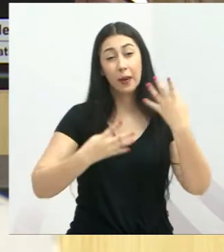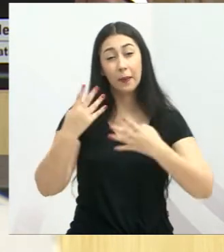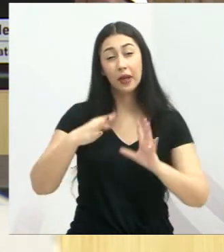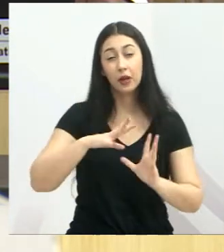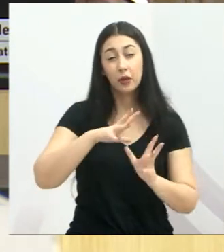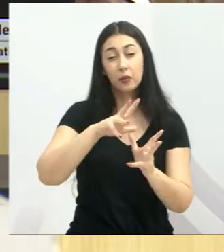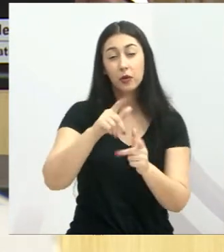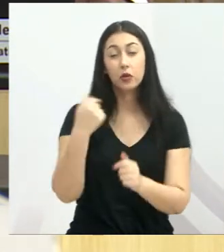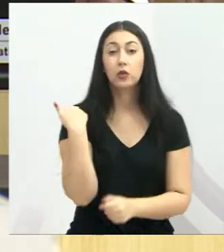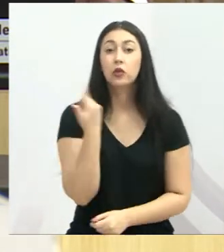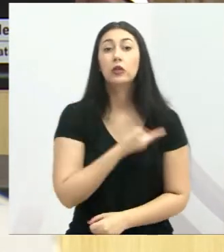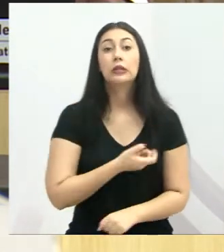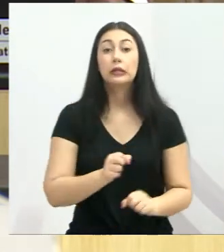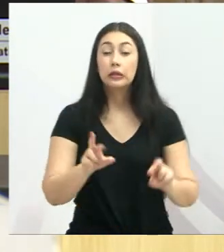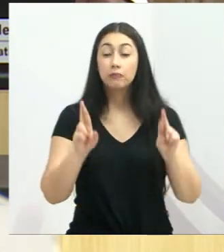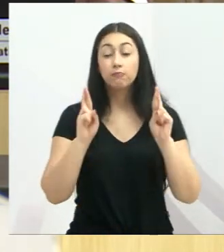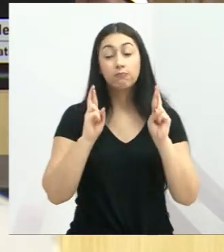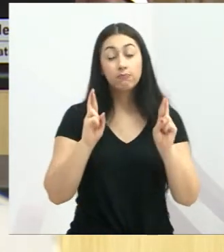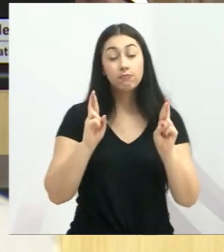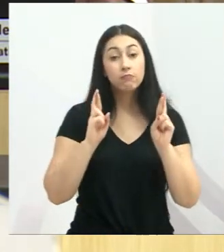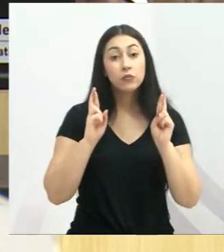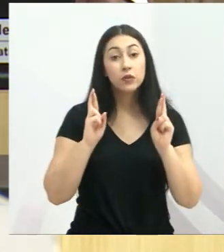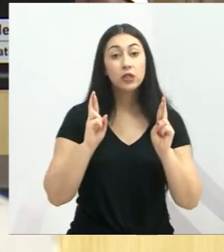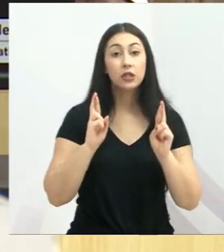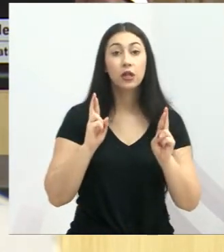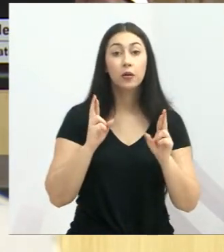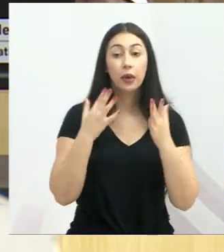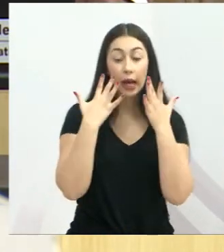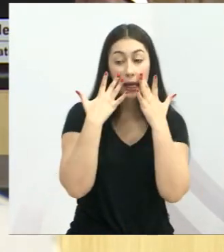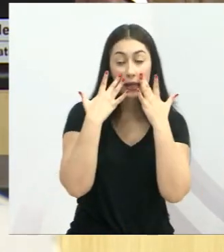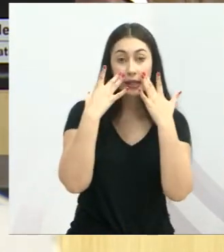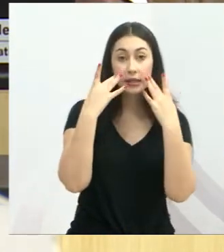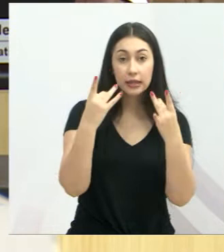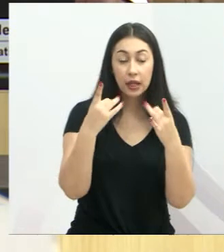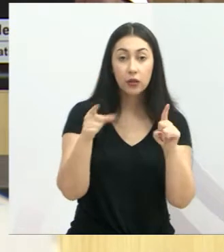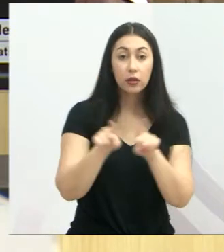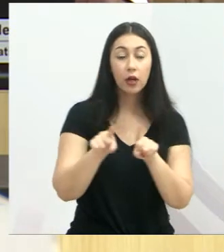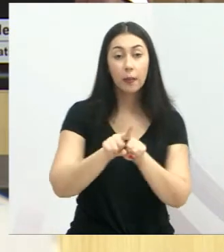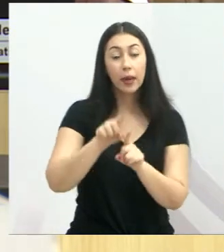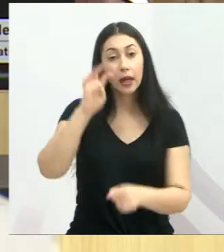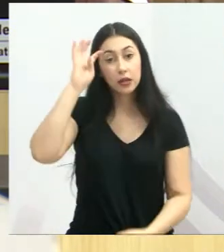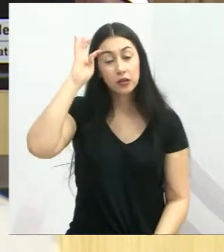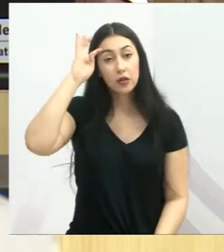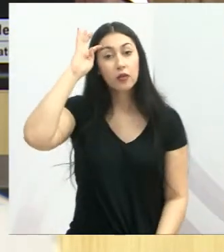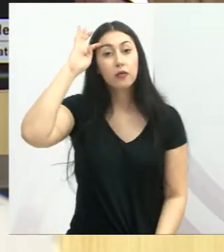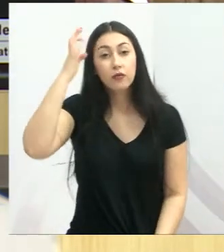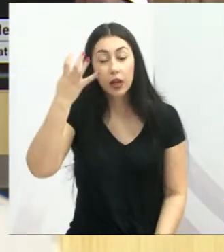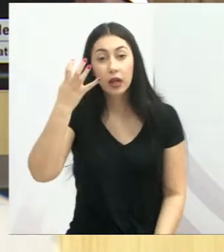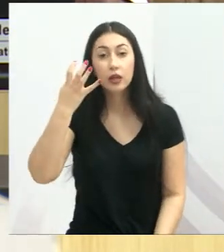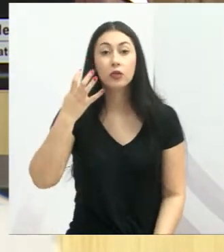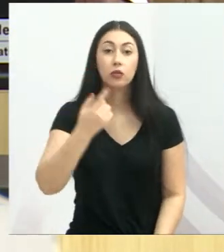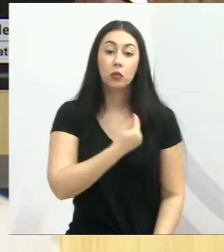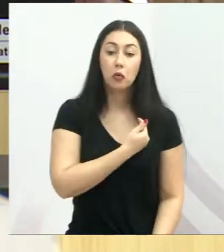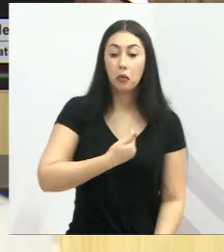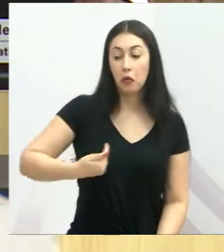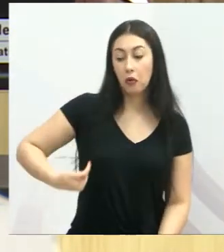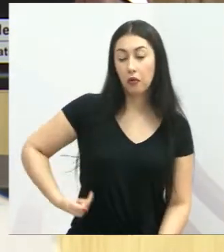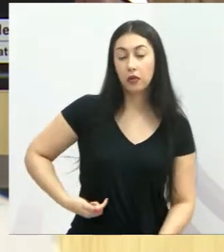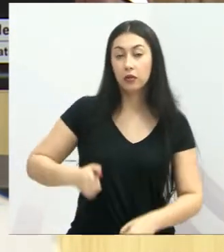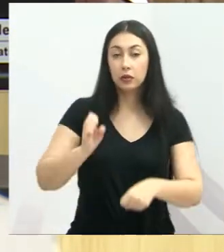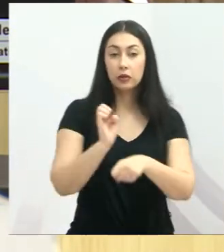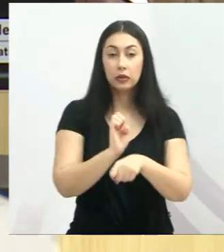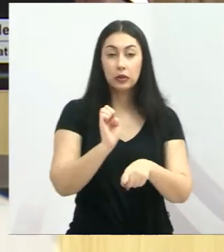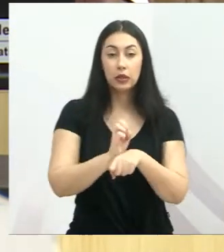com a imprescindível atenção e providências cabíveis do senhor governador do